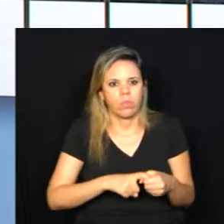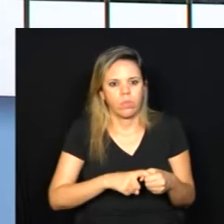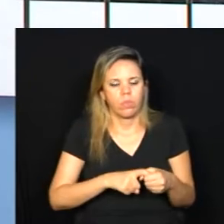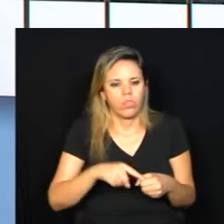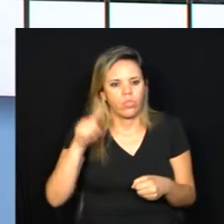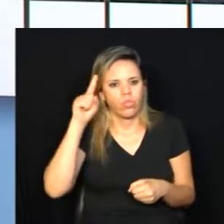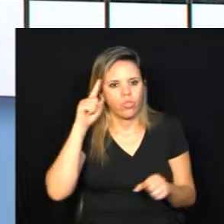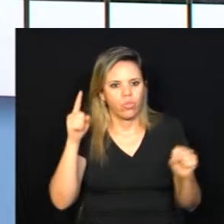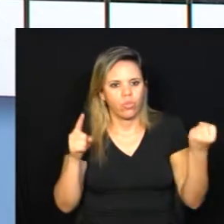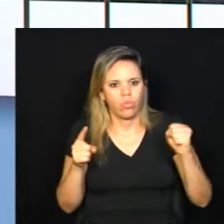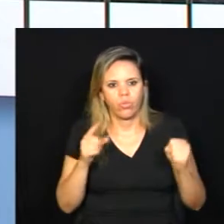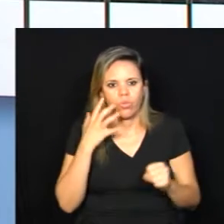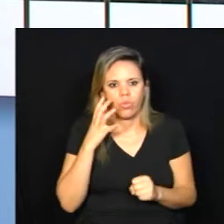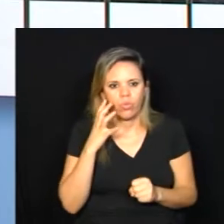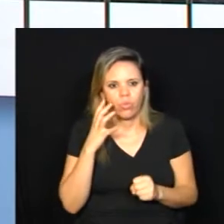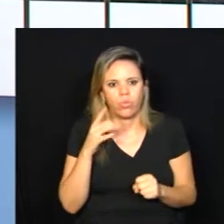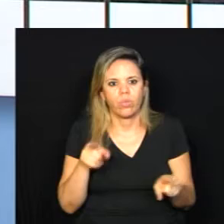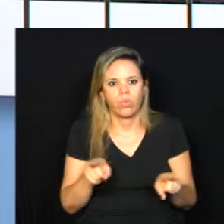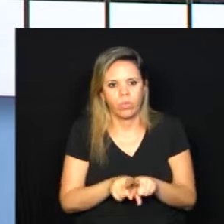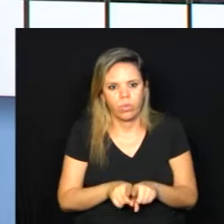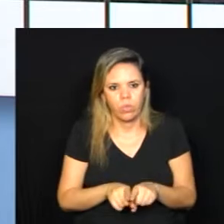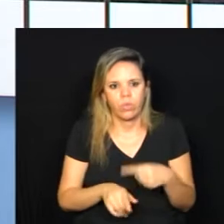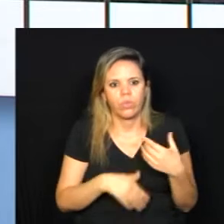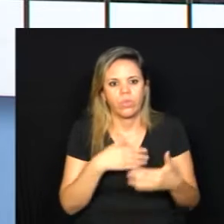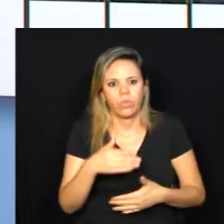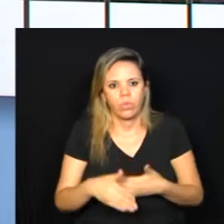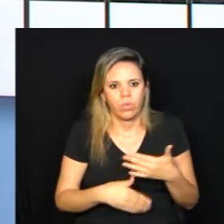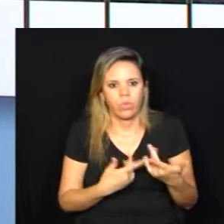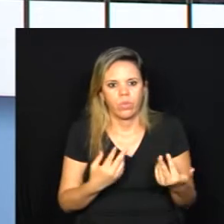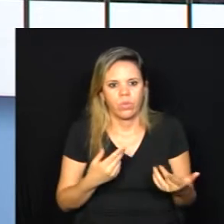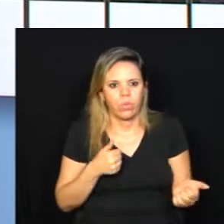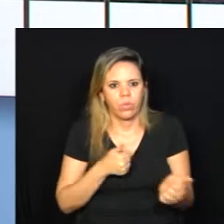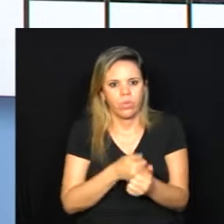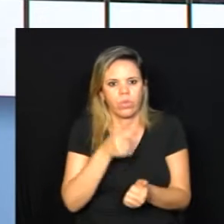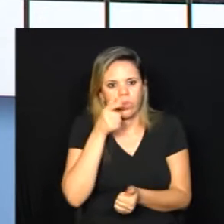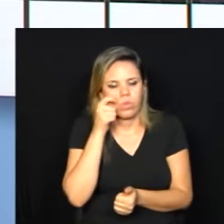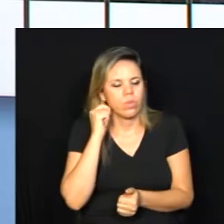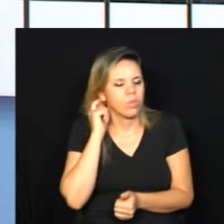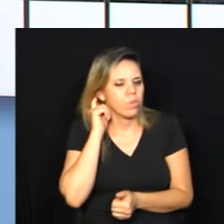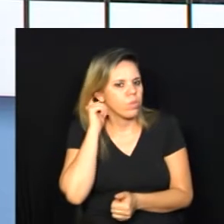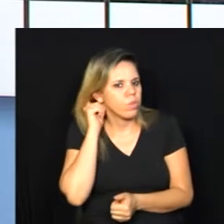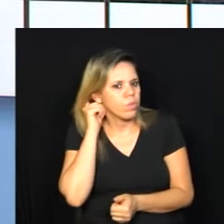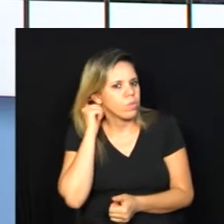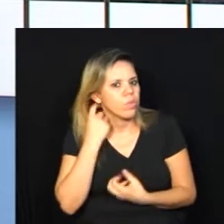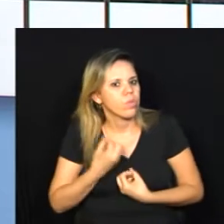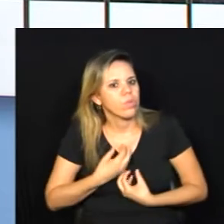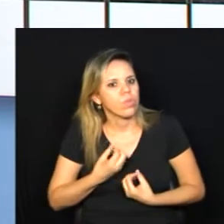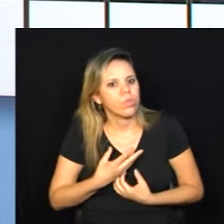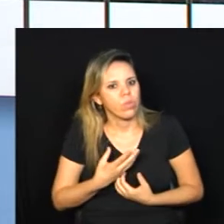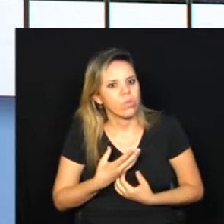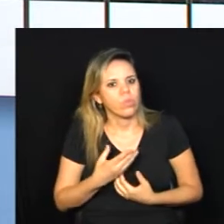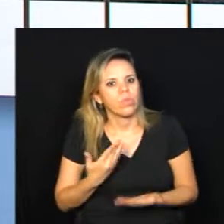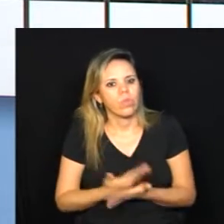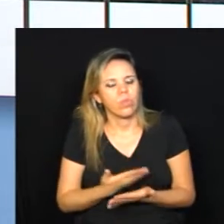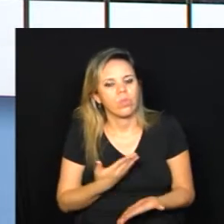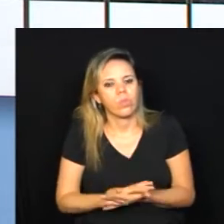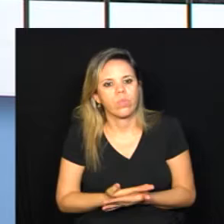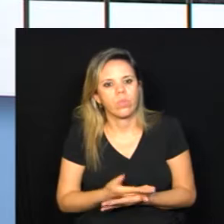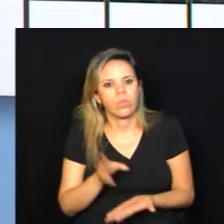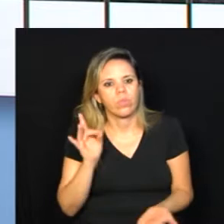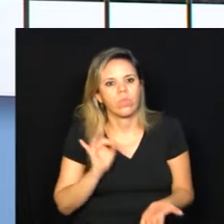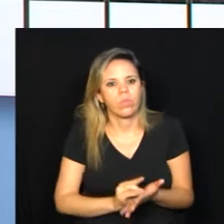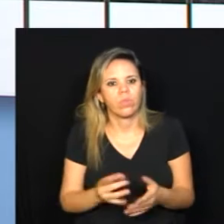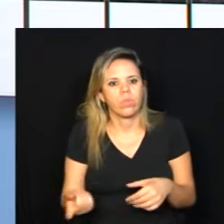no dia 8 de fevereiro, mas ele vai primeiro, como se diz, acompanhar os dados para que essas aulas